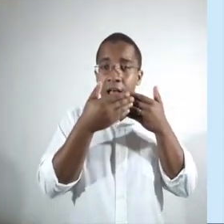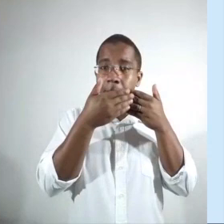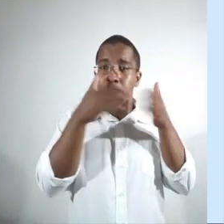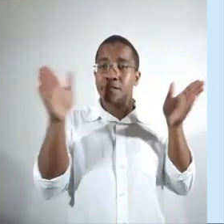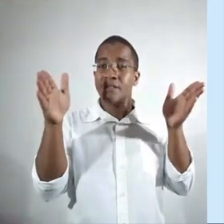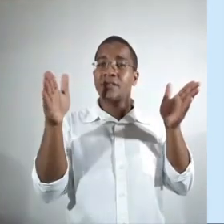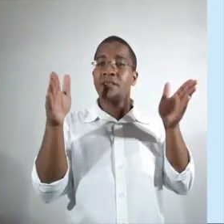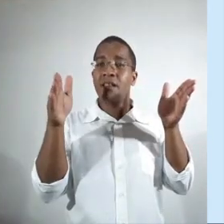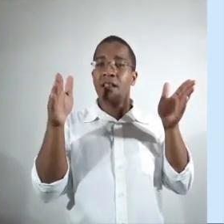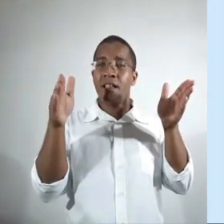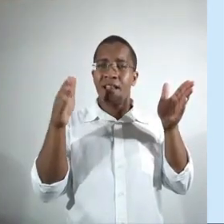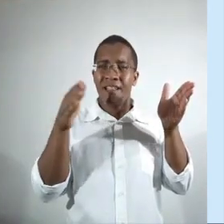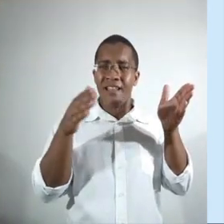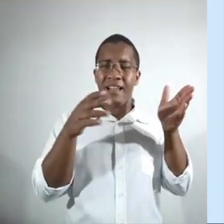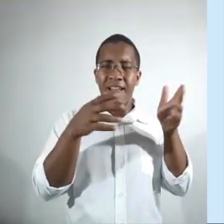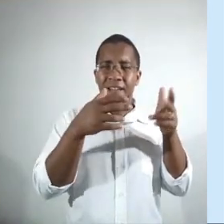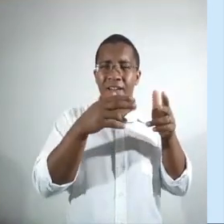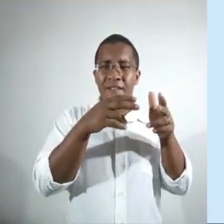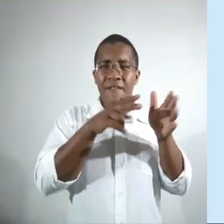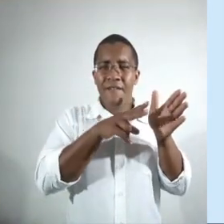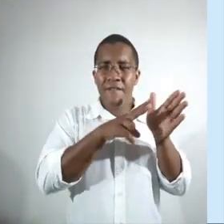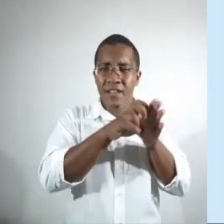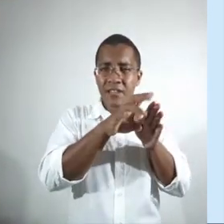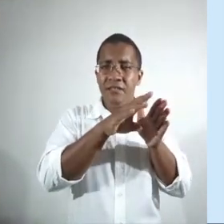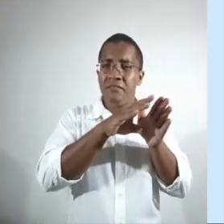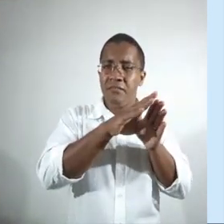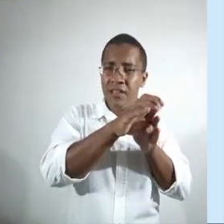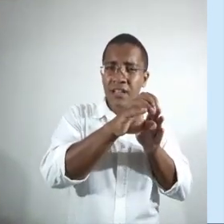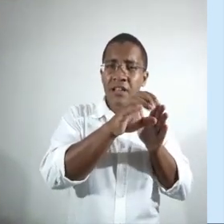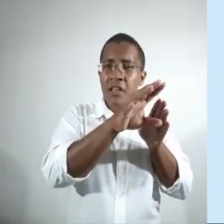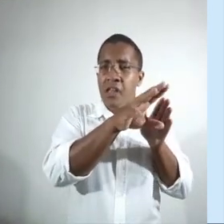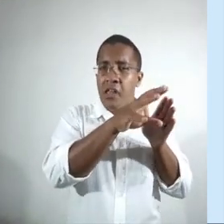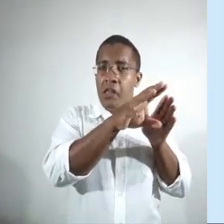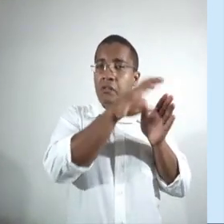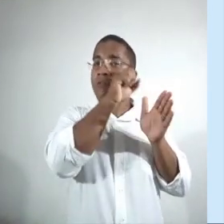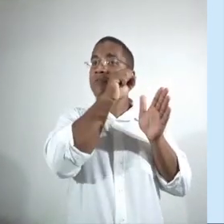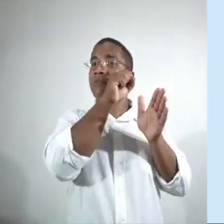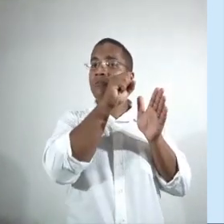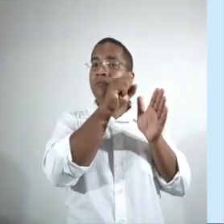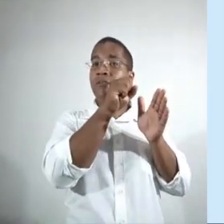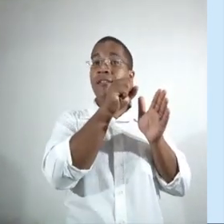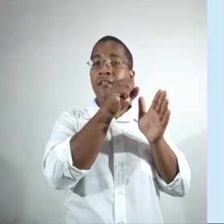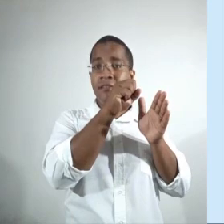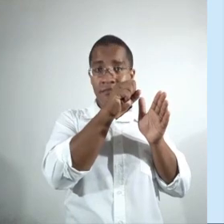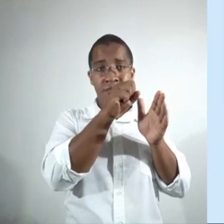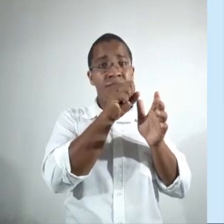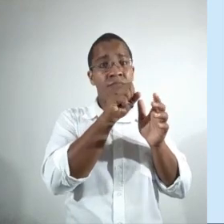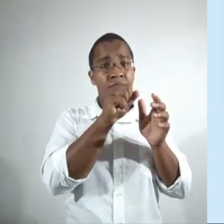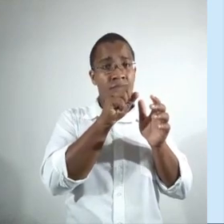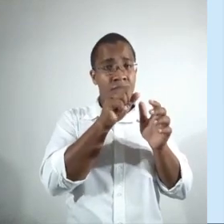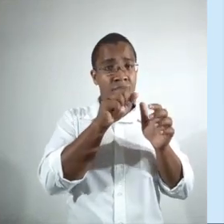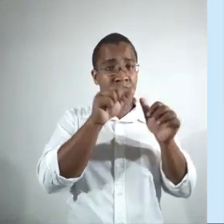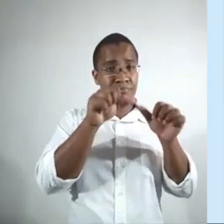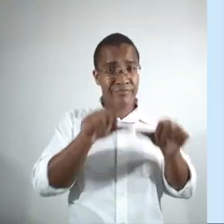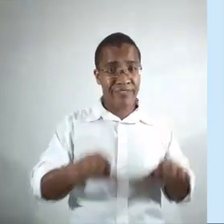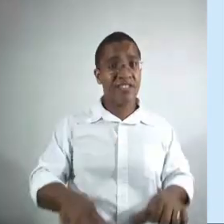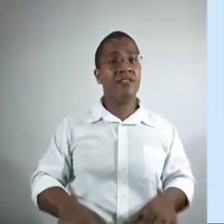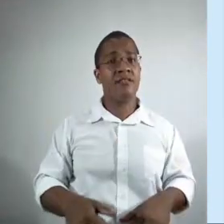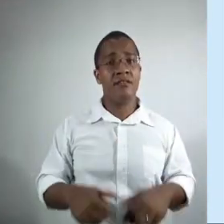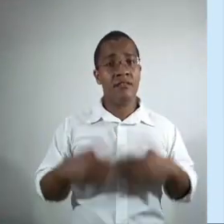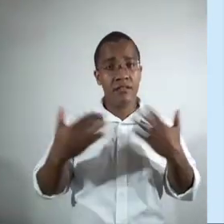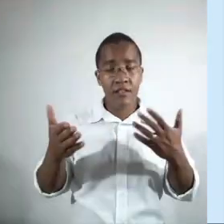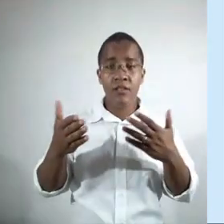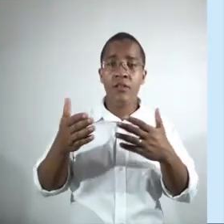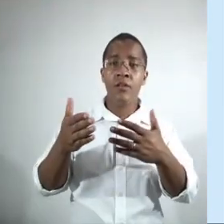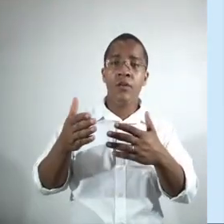a micro-organismos, certo? E você pode terminar com infecção ou algo pior. Então,